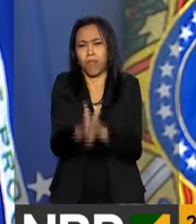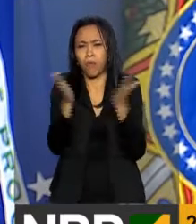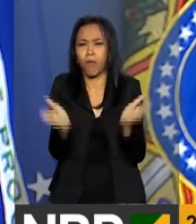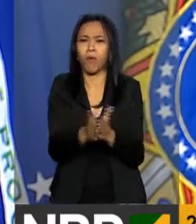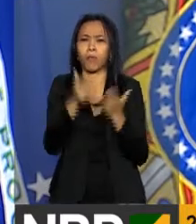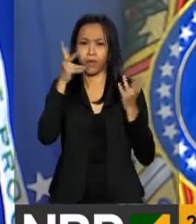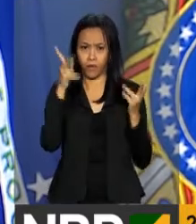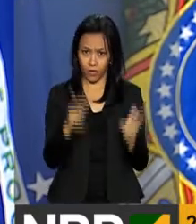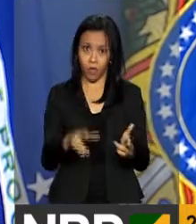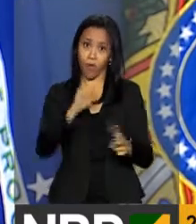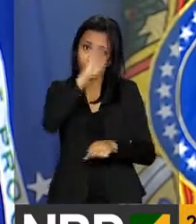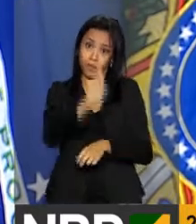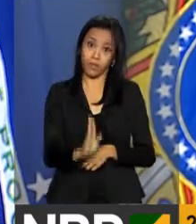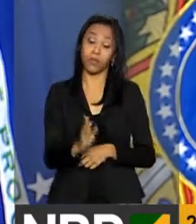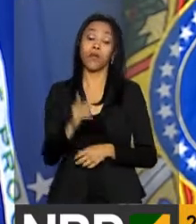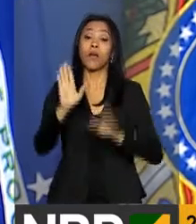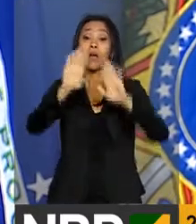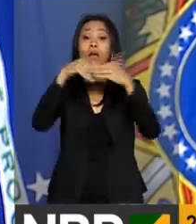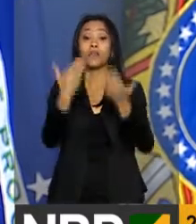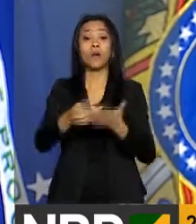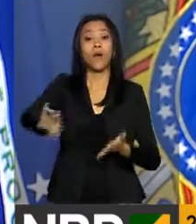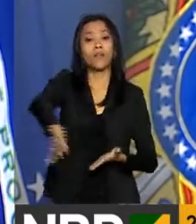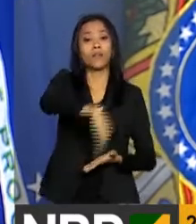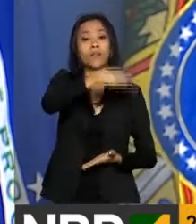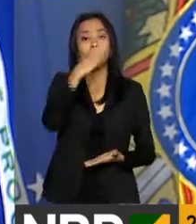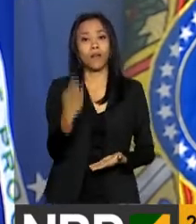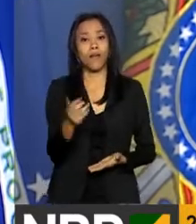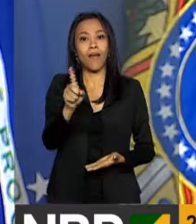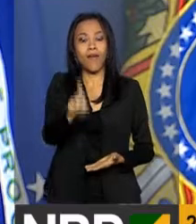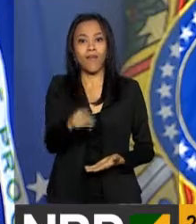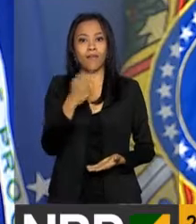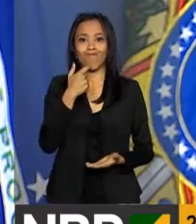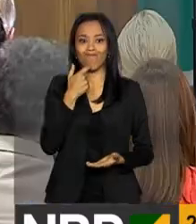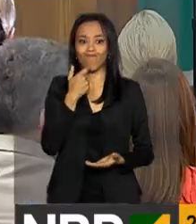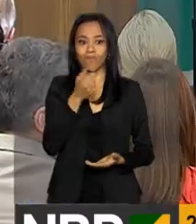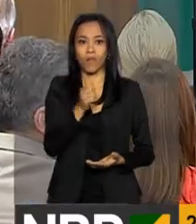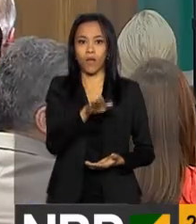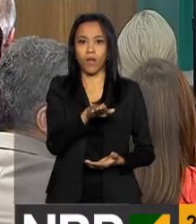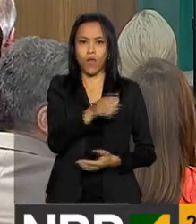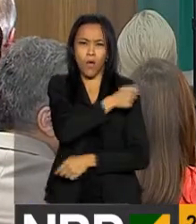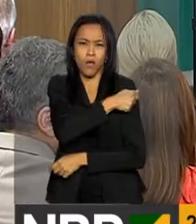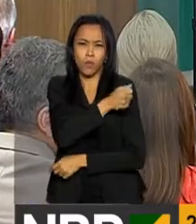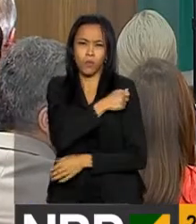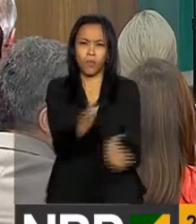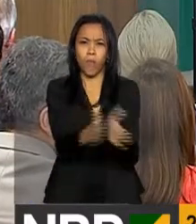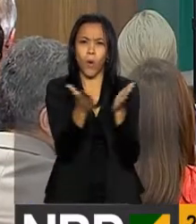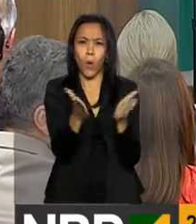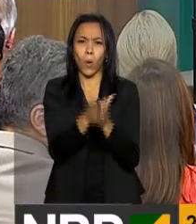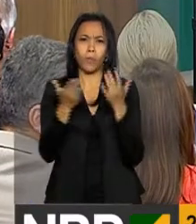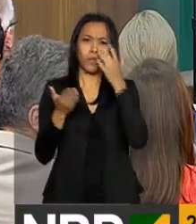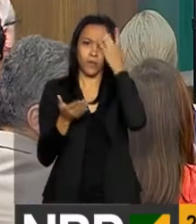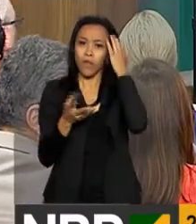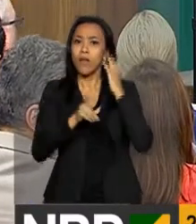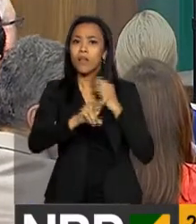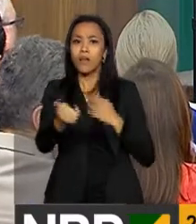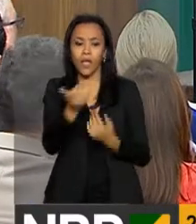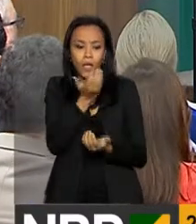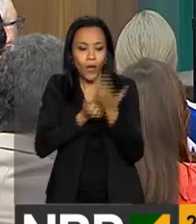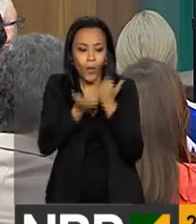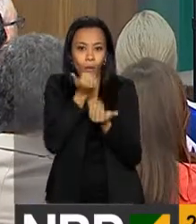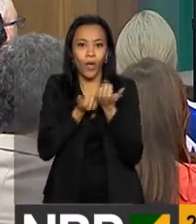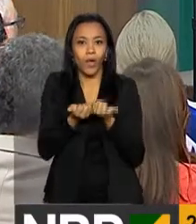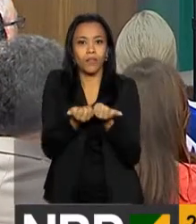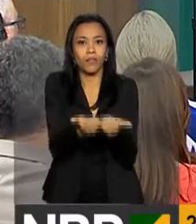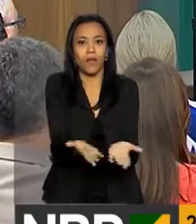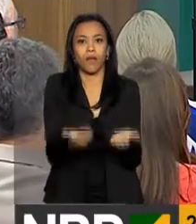significa de alguma maneira uma alimentação por aluno volume mais carente vai receber uma alimentação é na escola